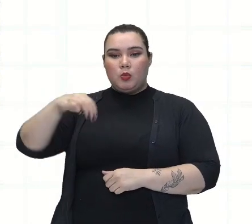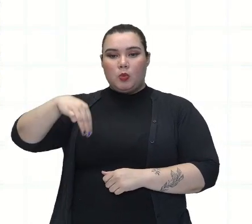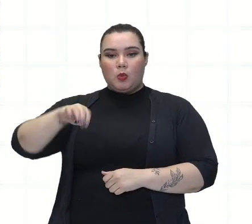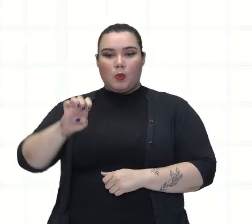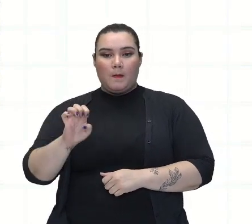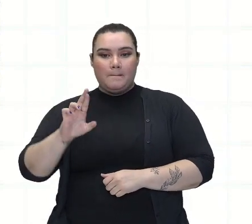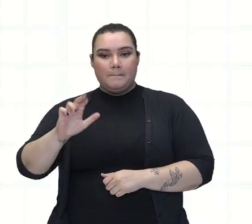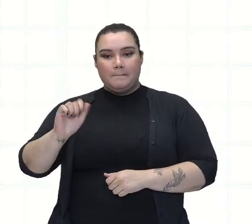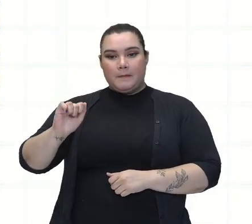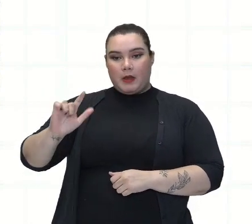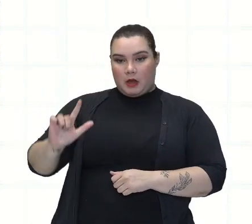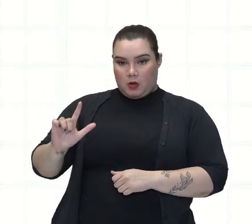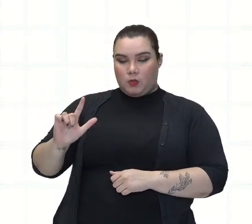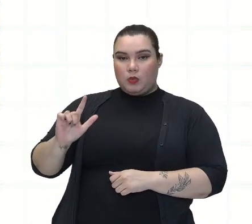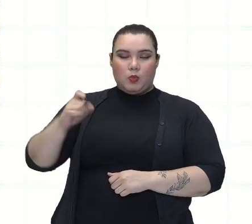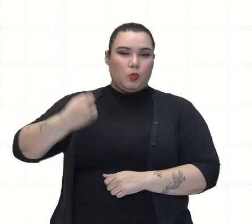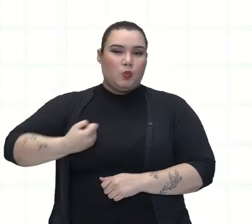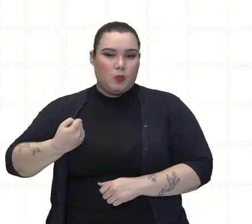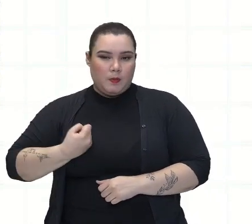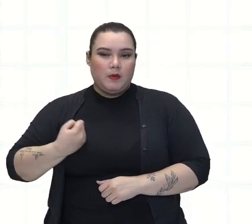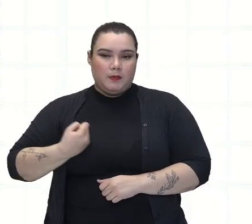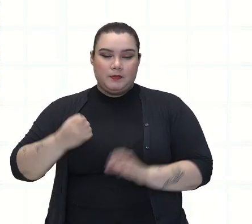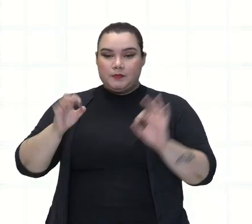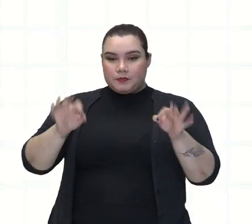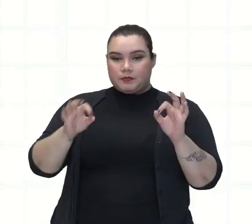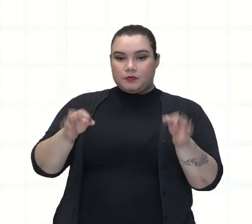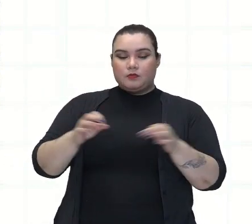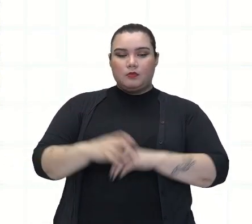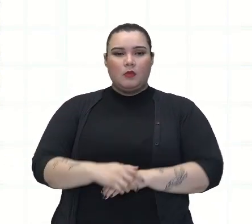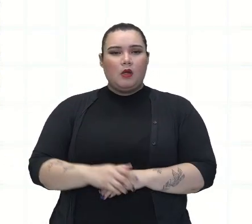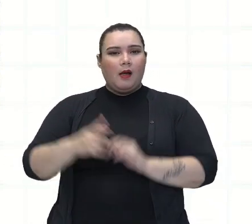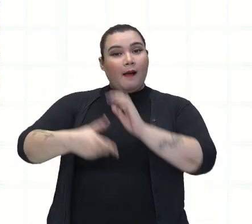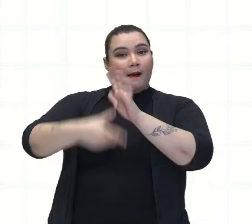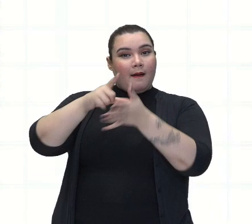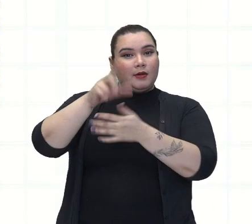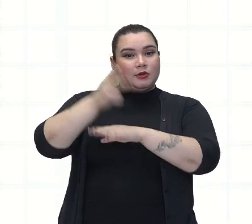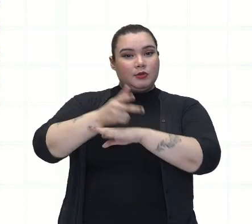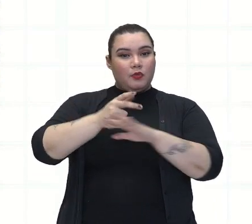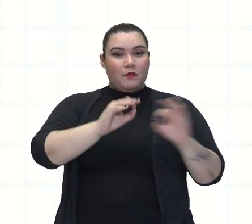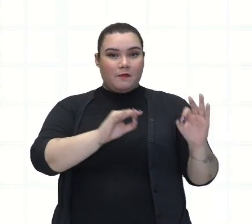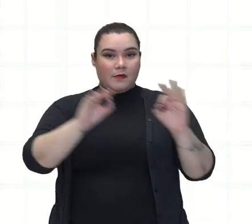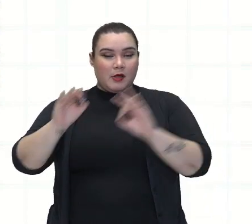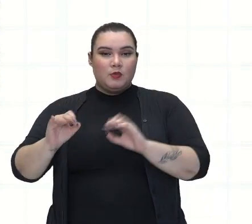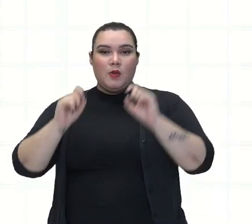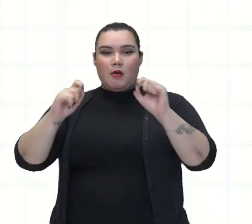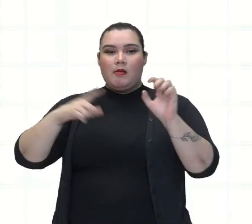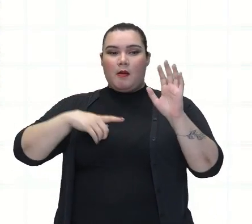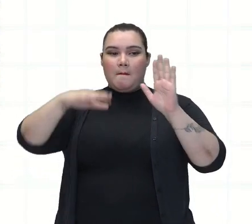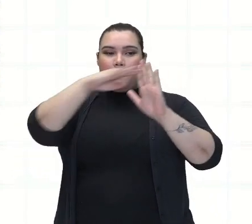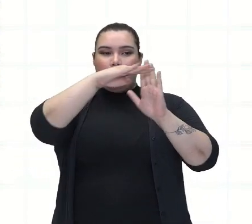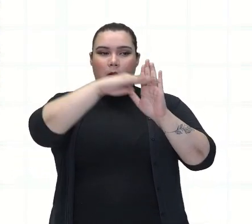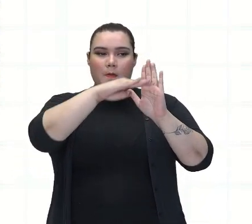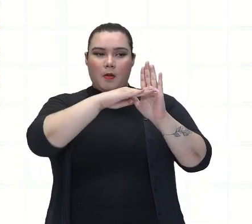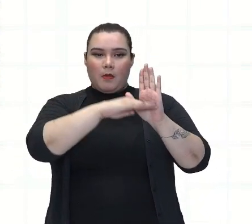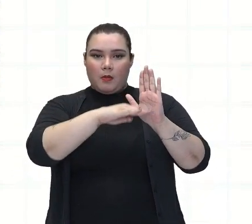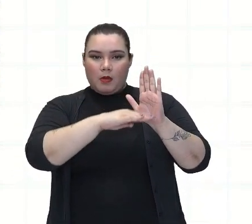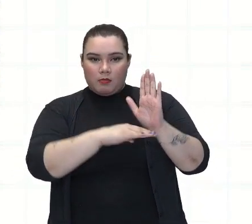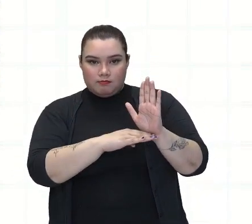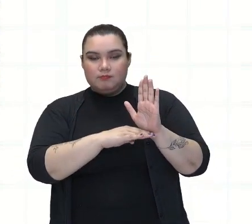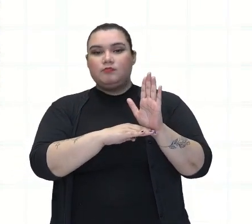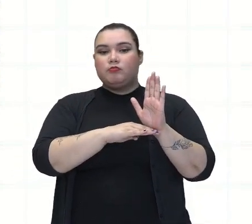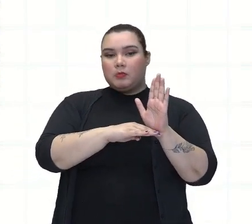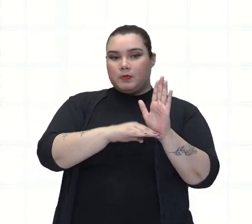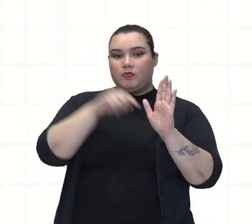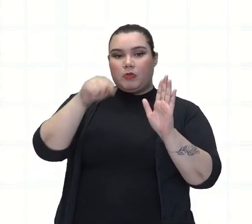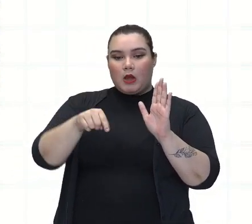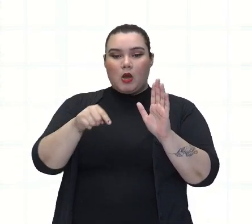lá numeral, ele colocou passos para ser materializado o bolo